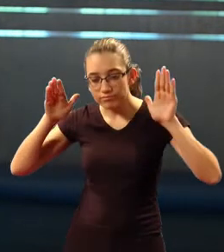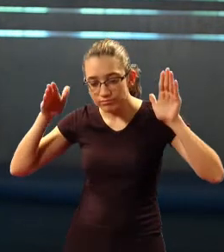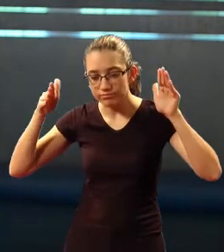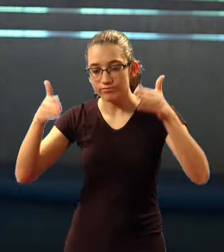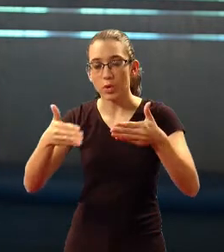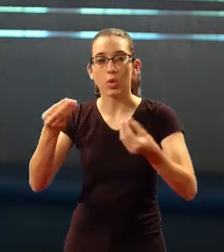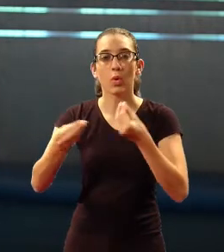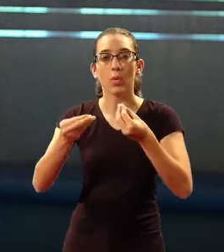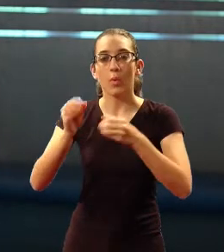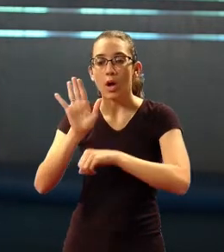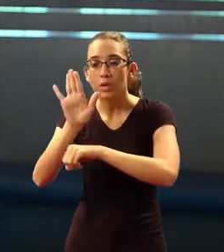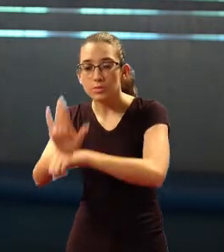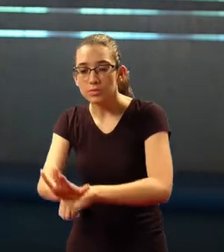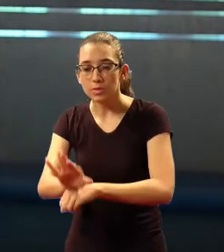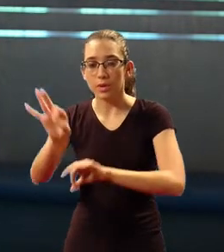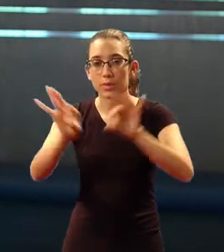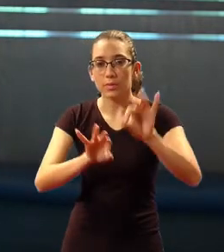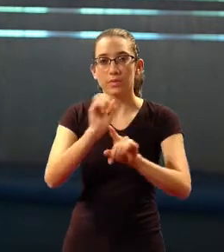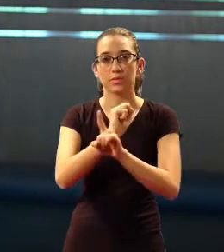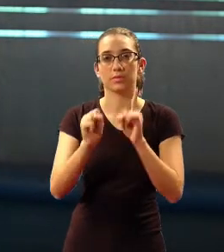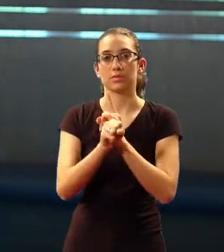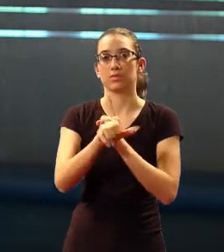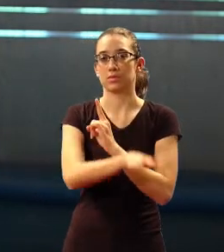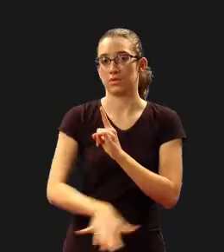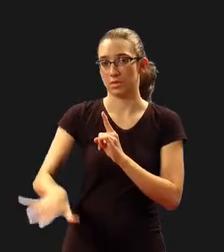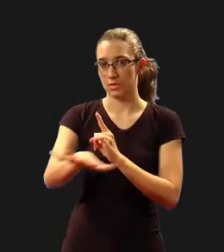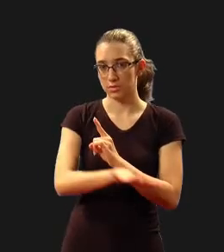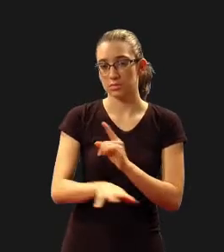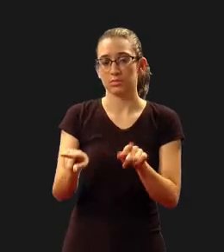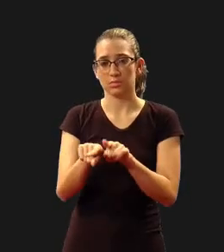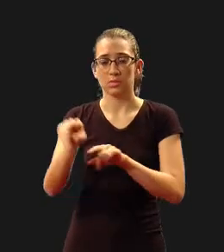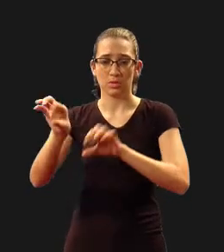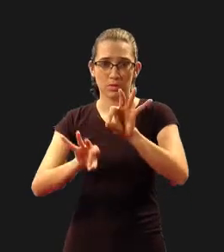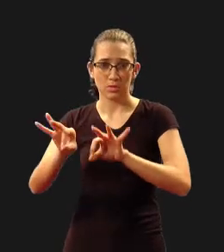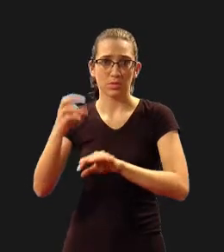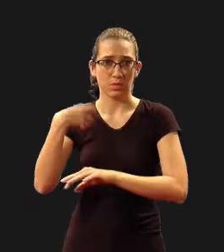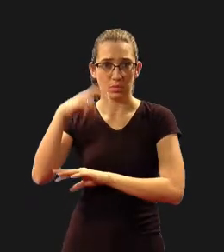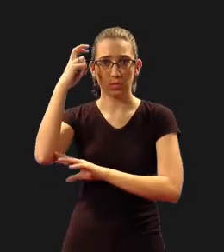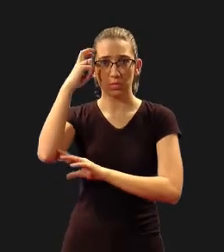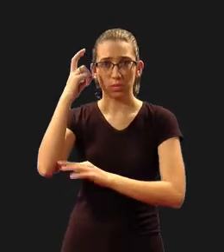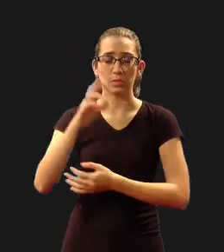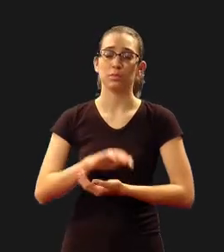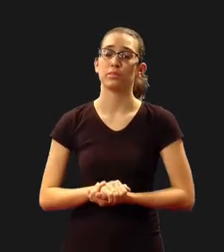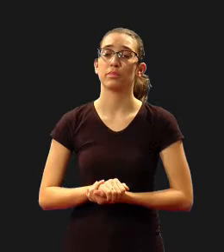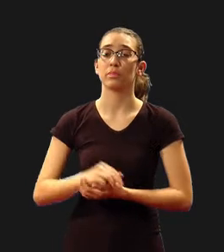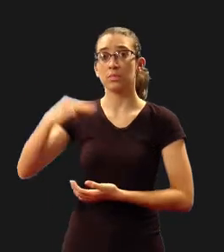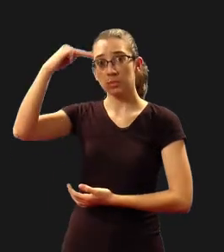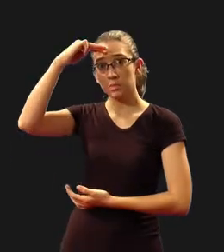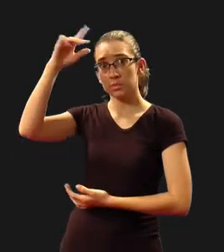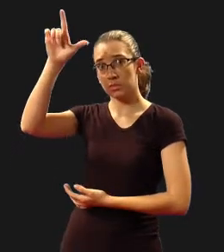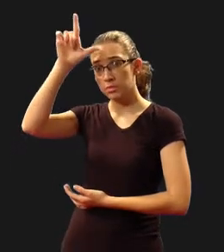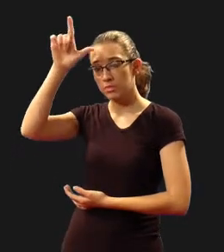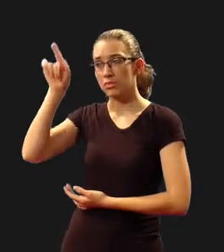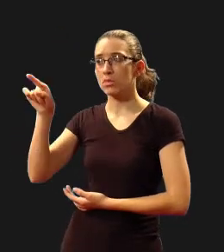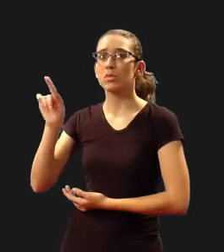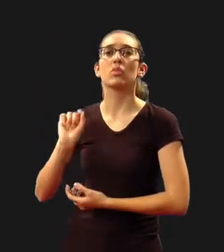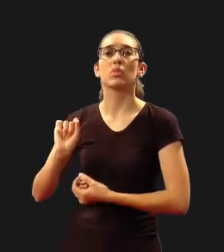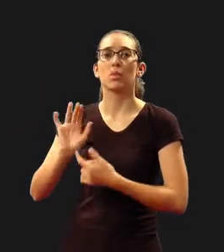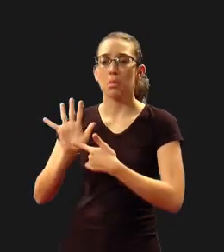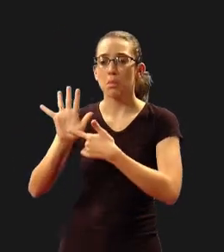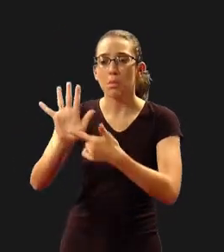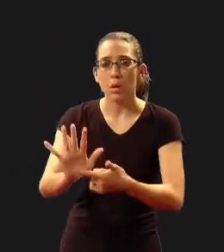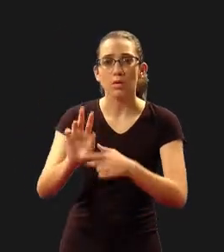na organização da sociedade e na organização da cultura. Lutero, quando chega e vem falar sobre a liberdade e